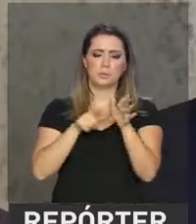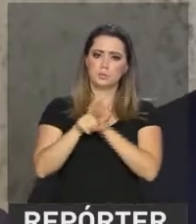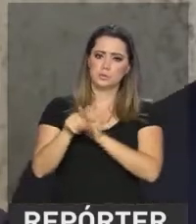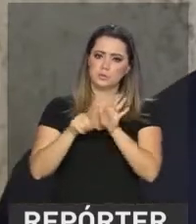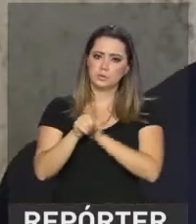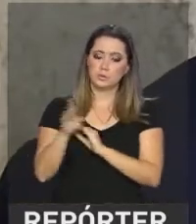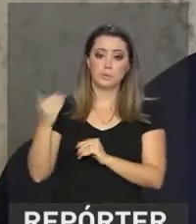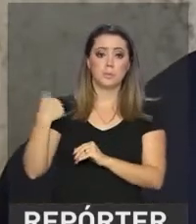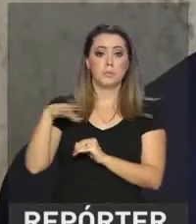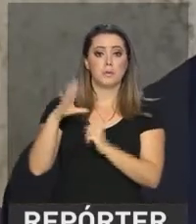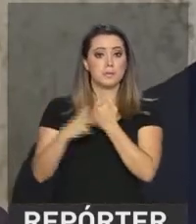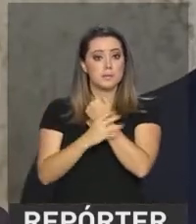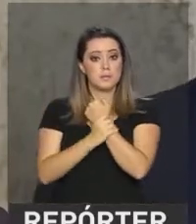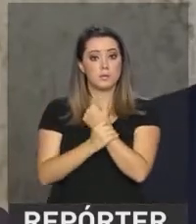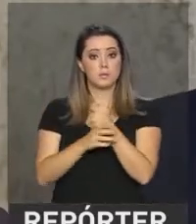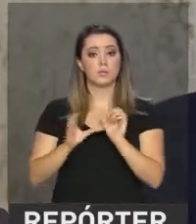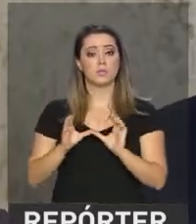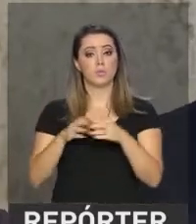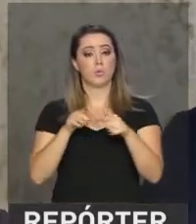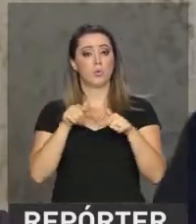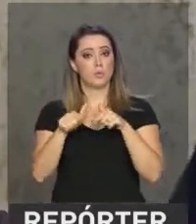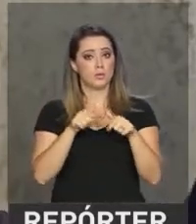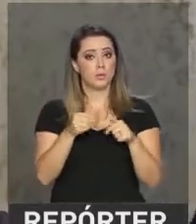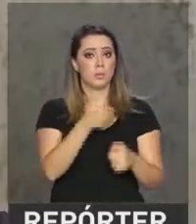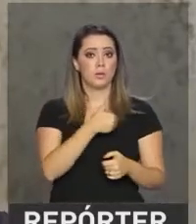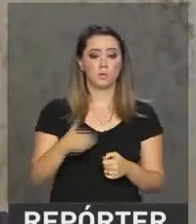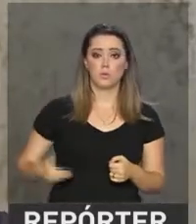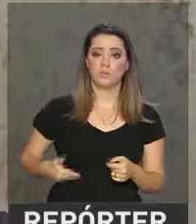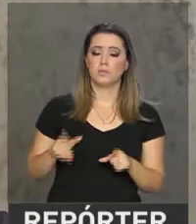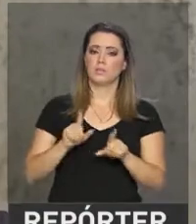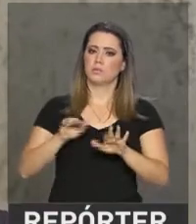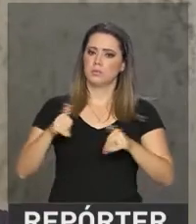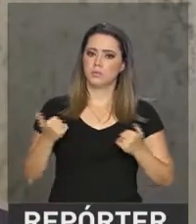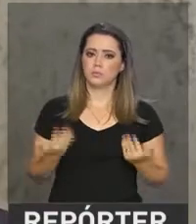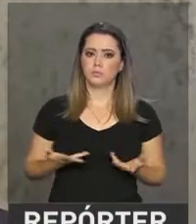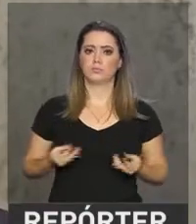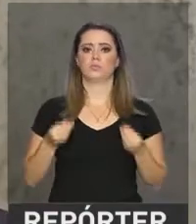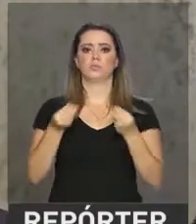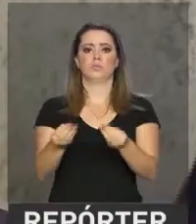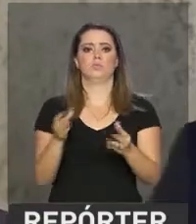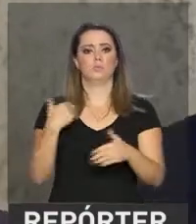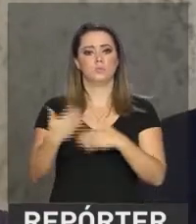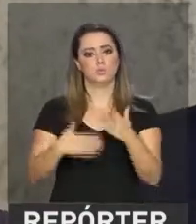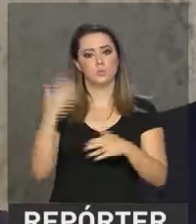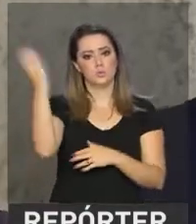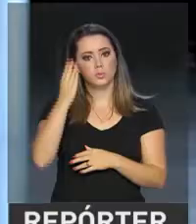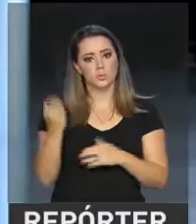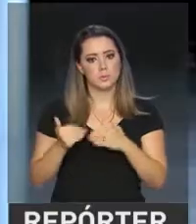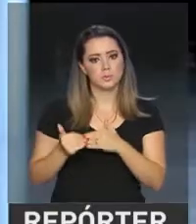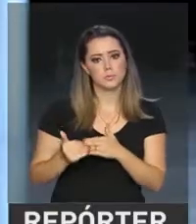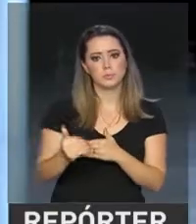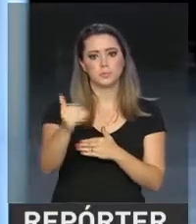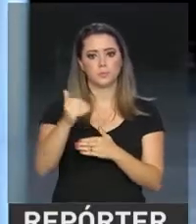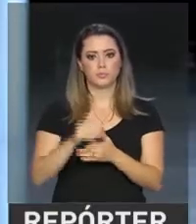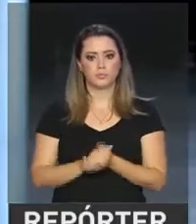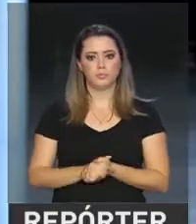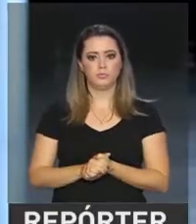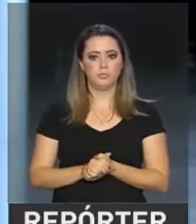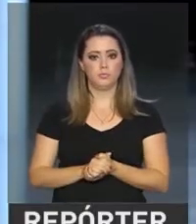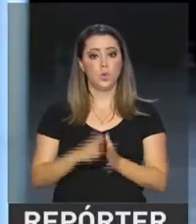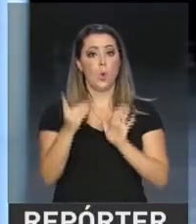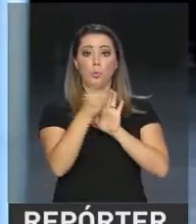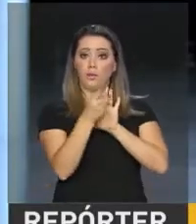mais segurança por agente público e com isso dando condições para o brasil avançar o decreto